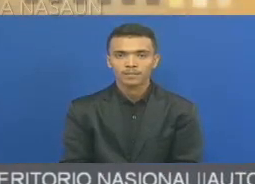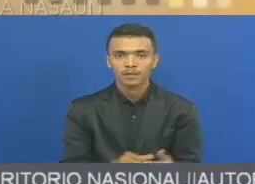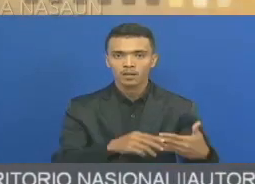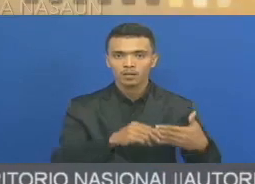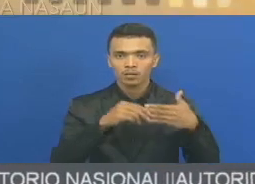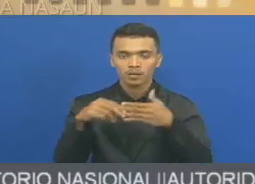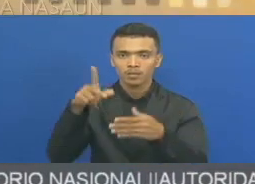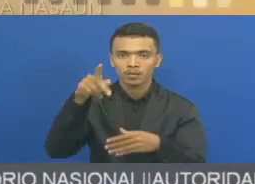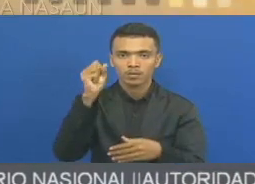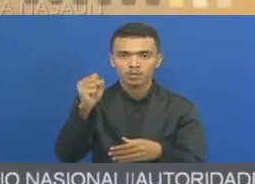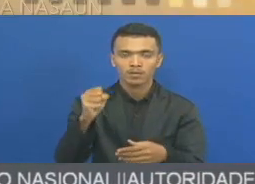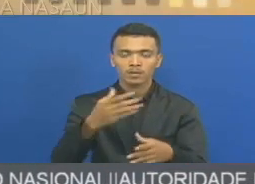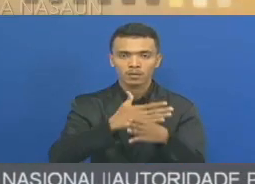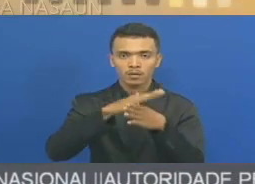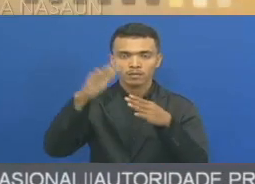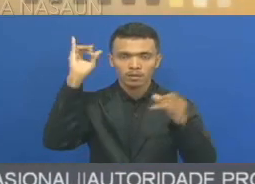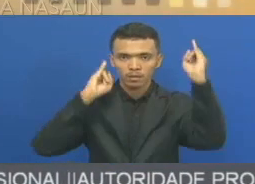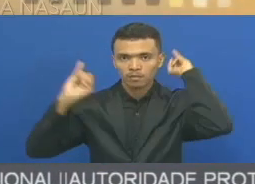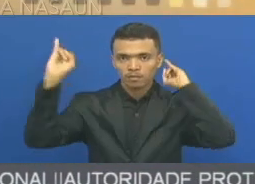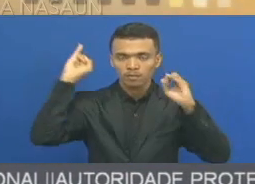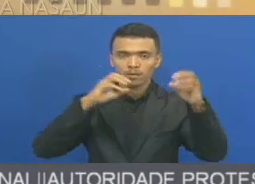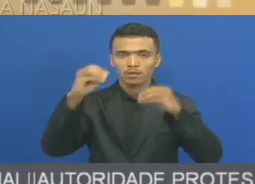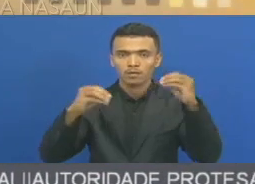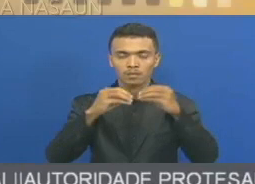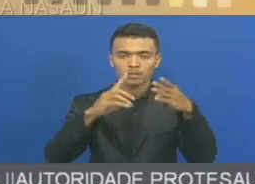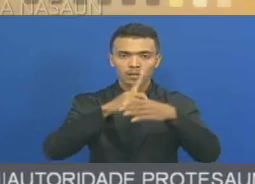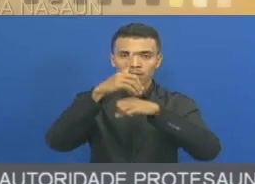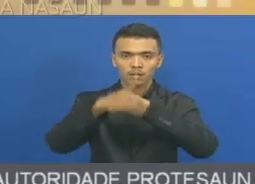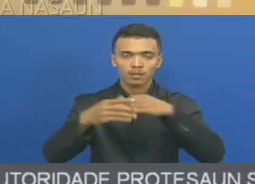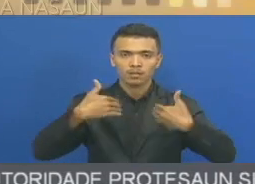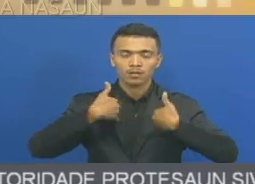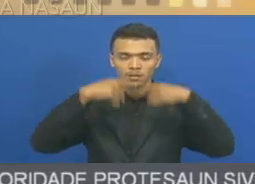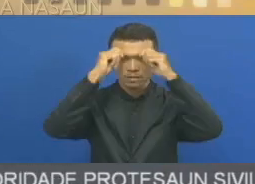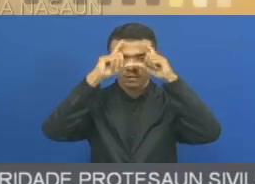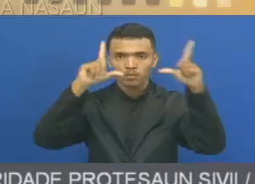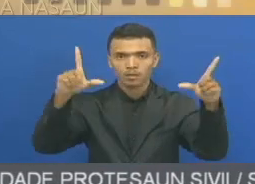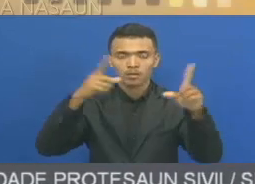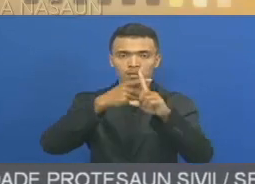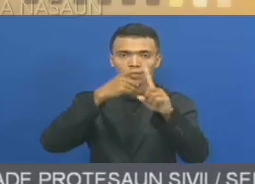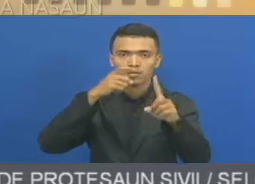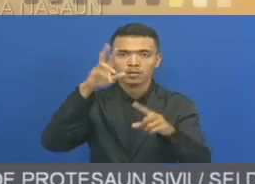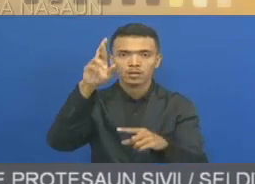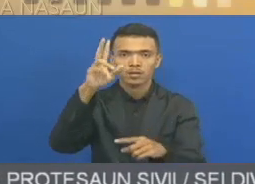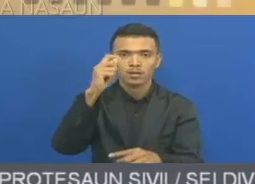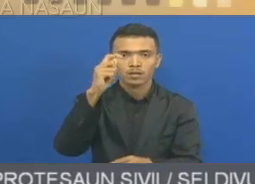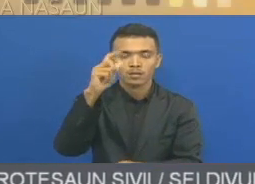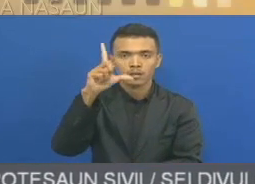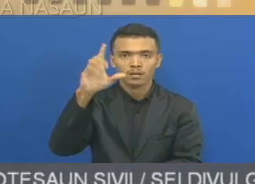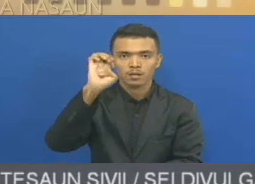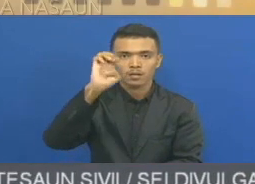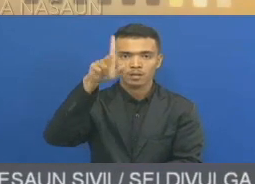Autoridades de Proteção Civil se divulga informação de conta de desastres naturais e território nacional. Liga-se canal de rádio e televisão